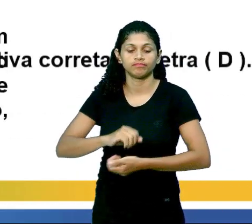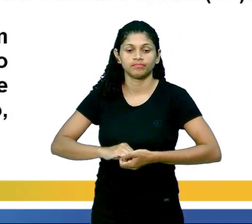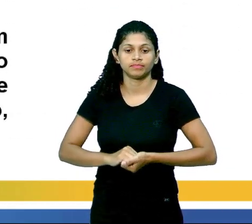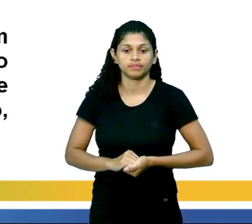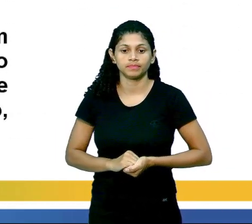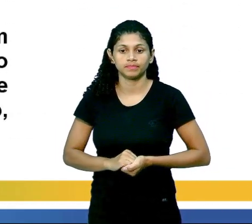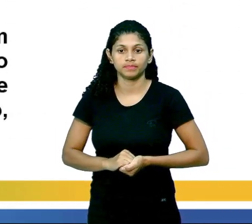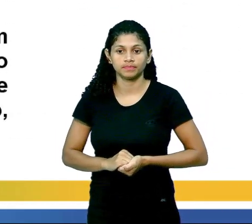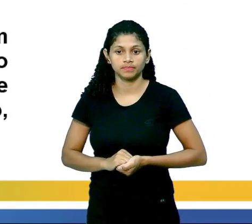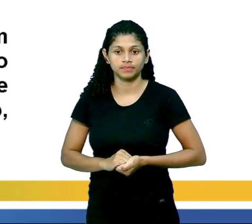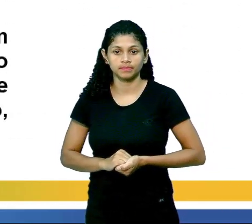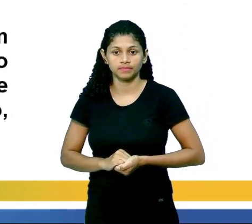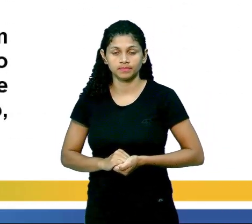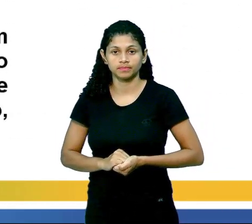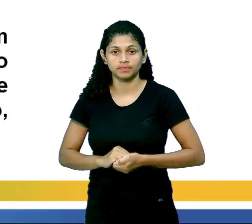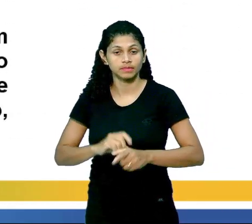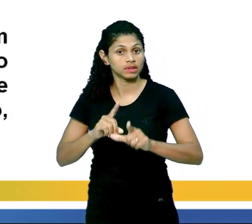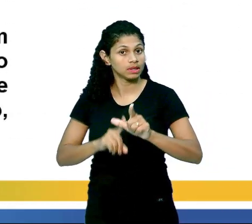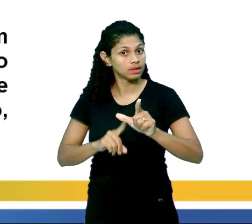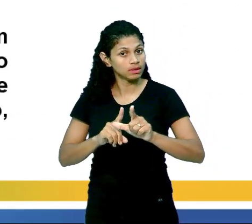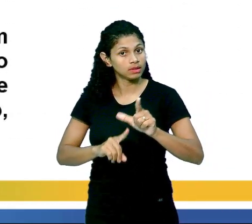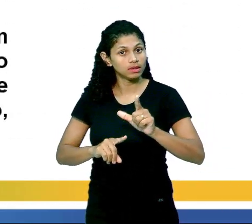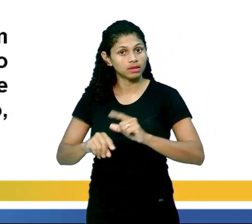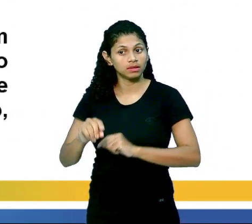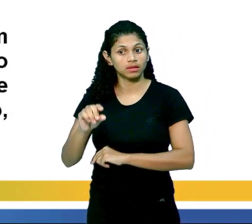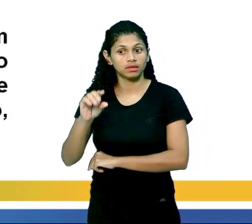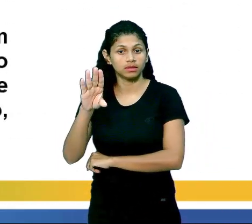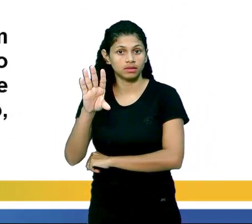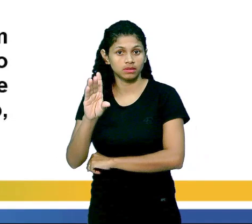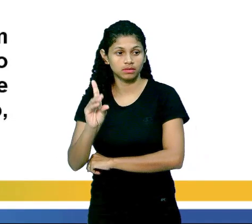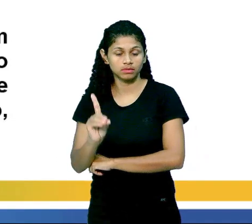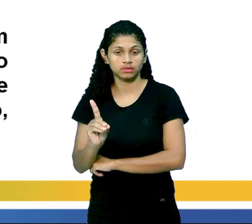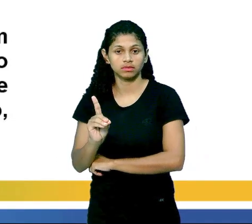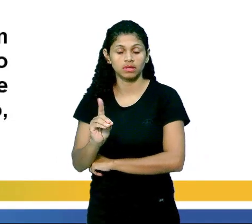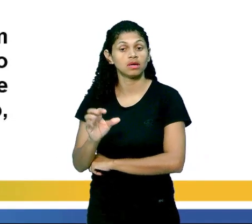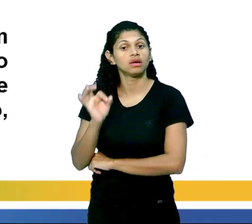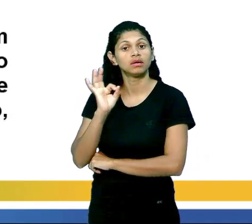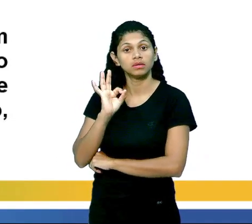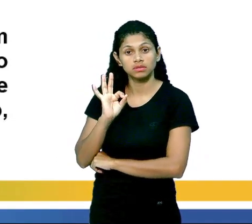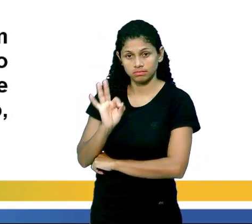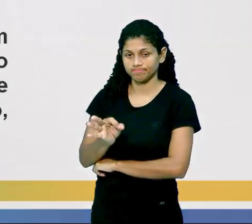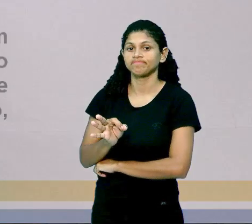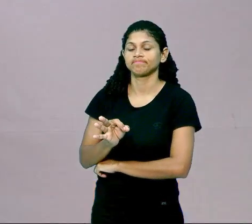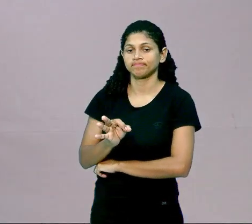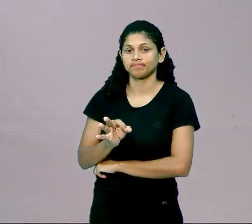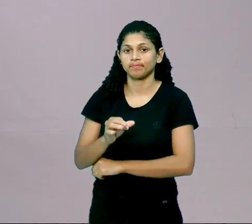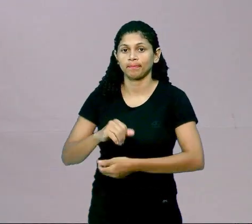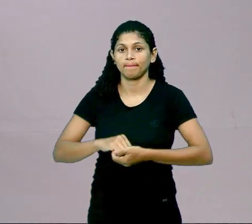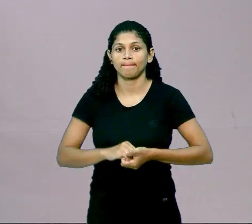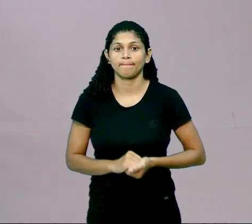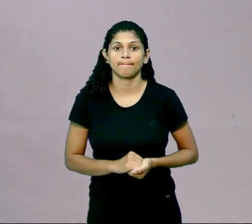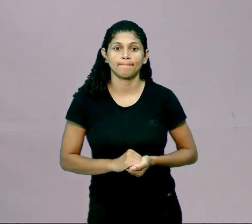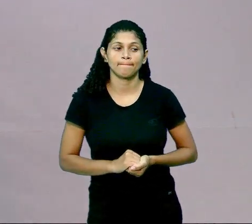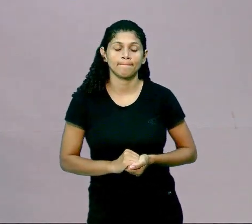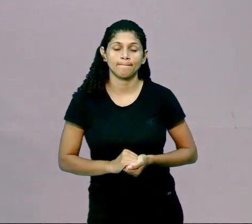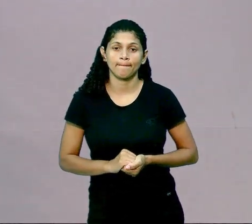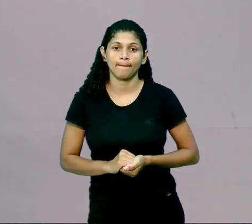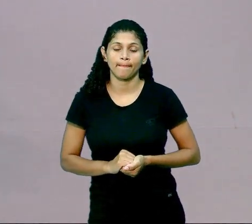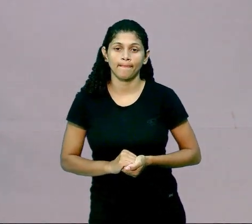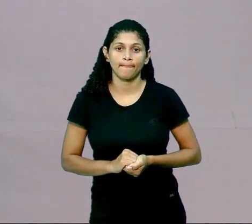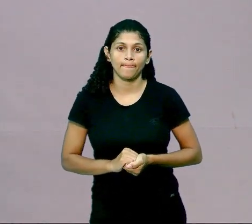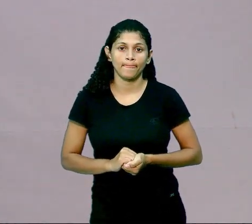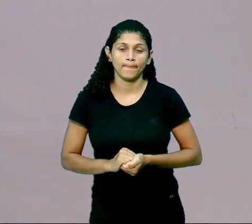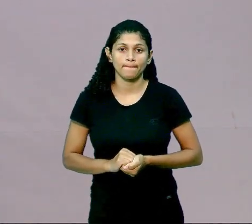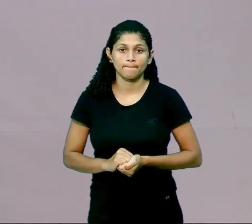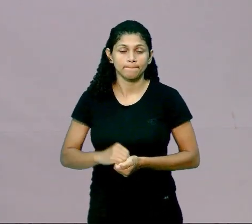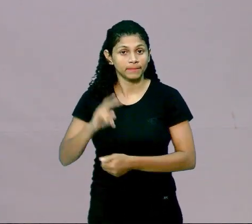bijetora. Portanto, aí, a nossa alternativa correta é a letra D. Viram só,